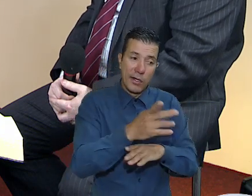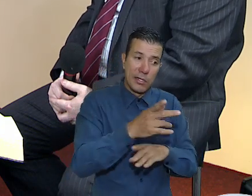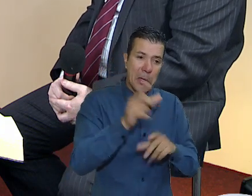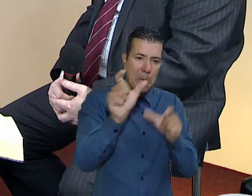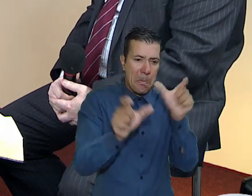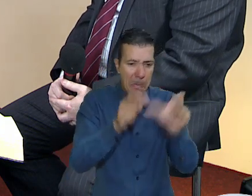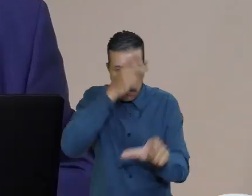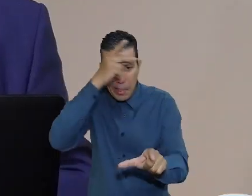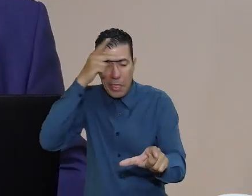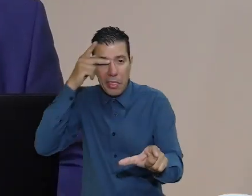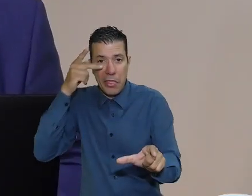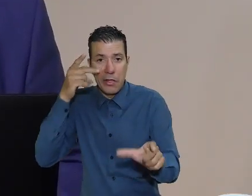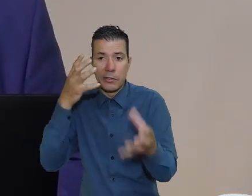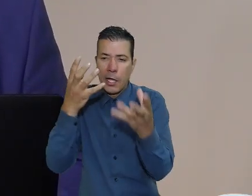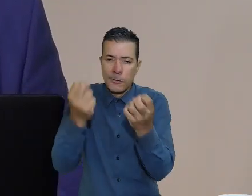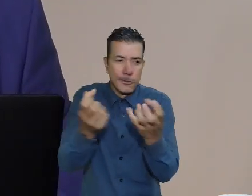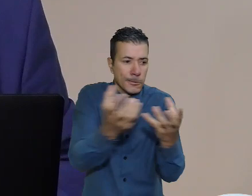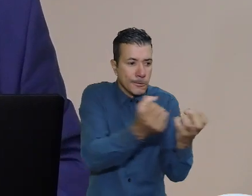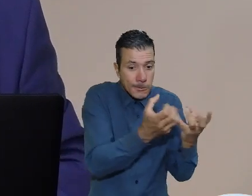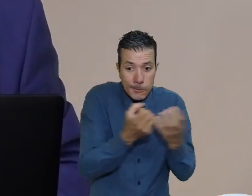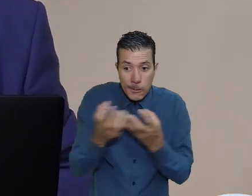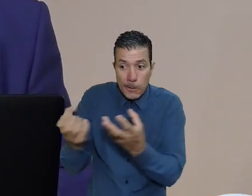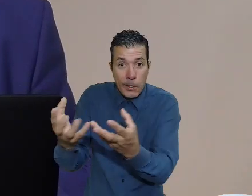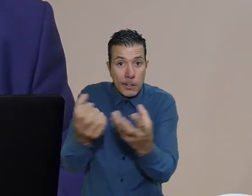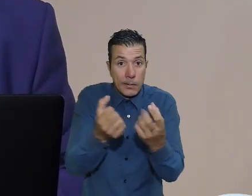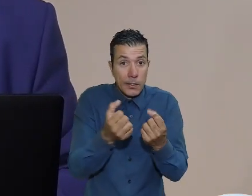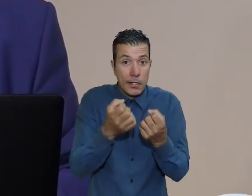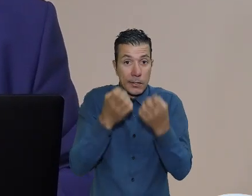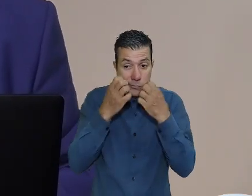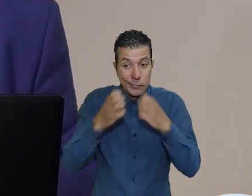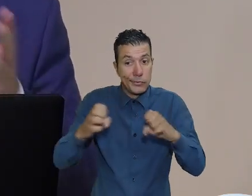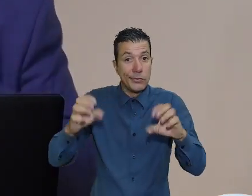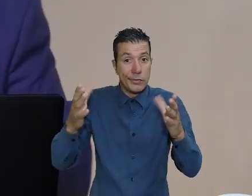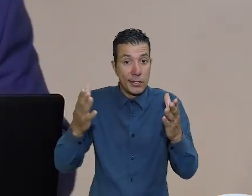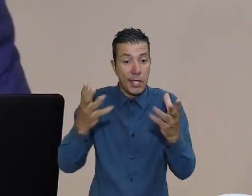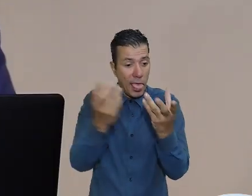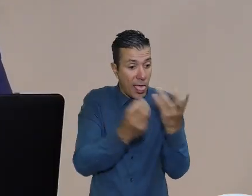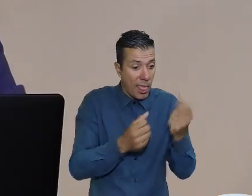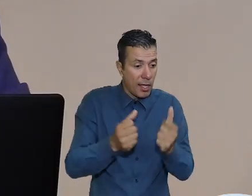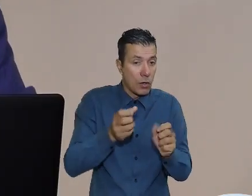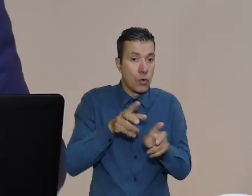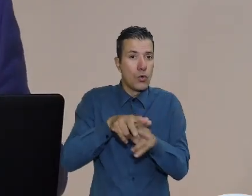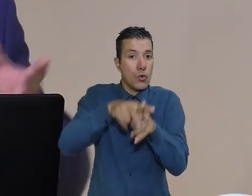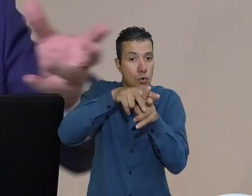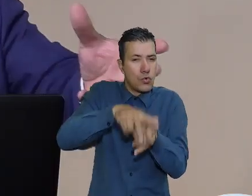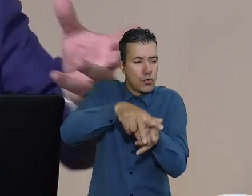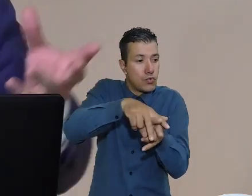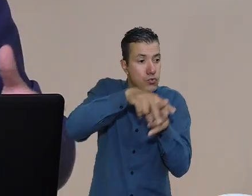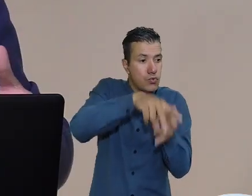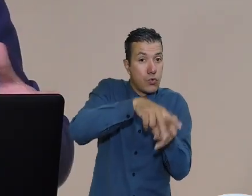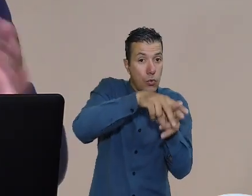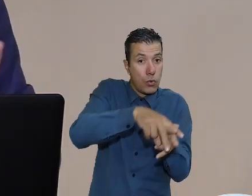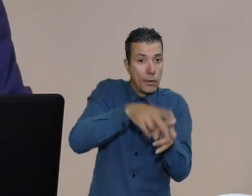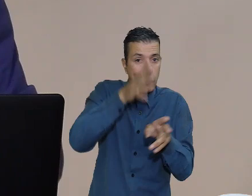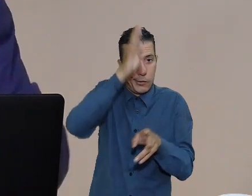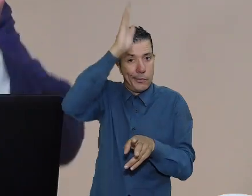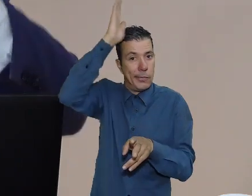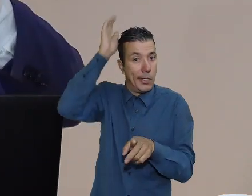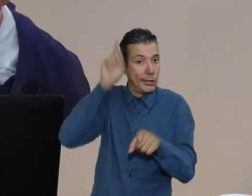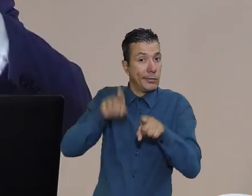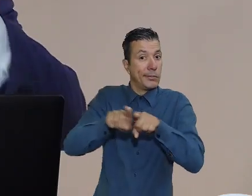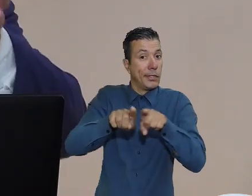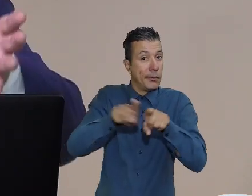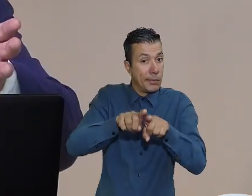pessoas aceitando a mensagem do evangelho. Que legal. E esse cavalo também, muitas vezes, usado pelos romanos. Os romanos